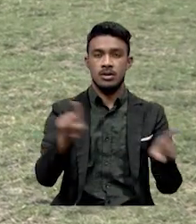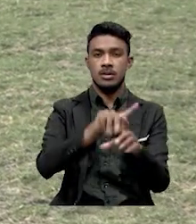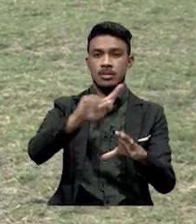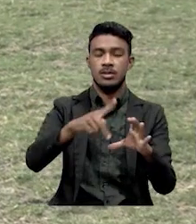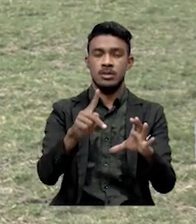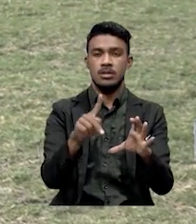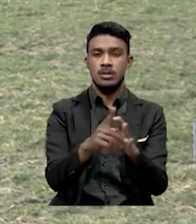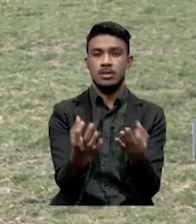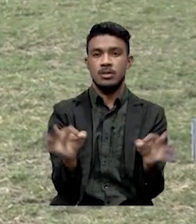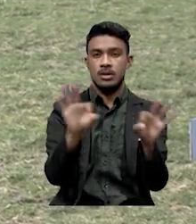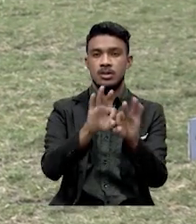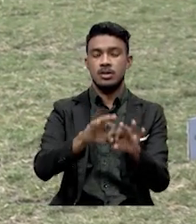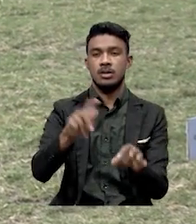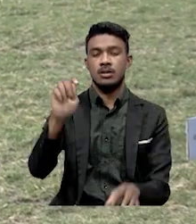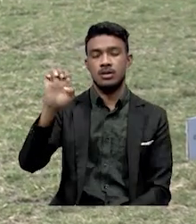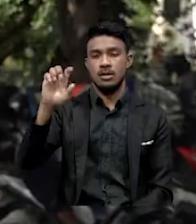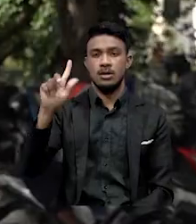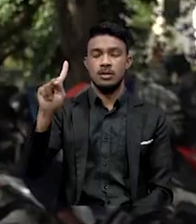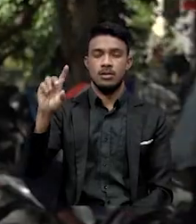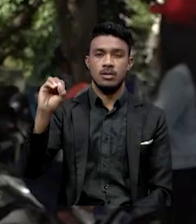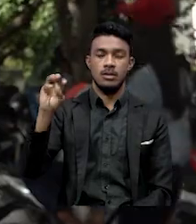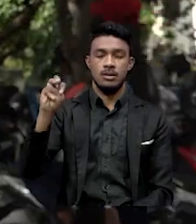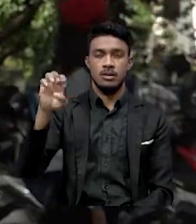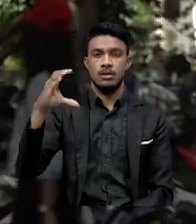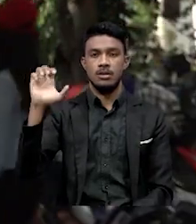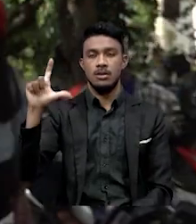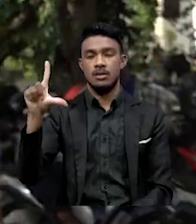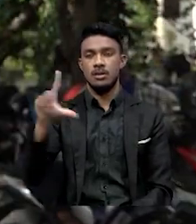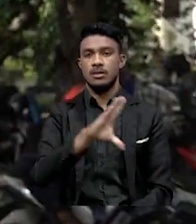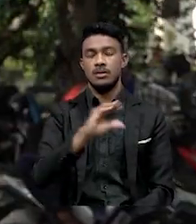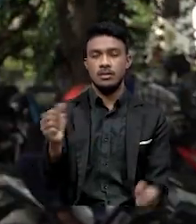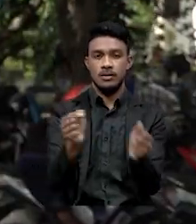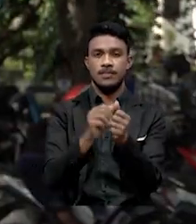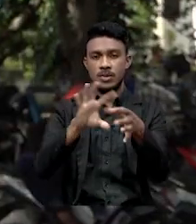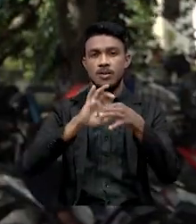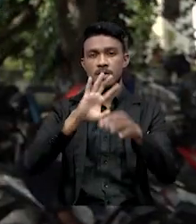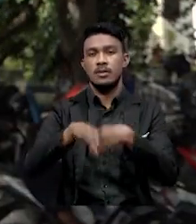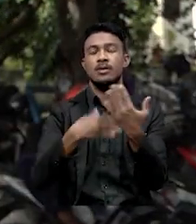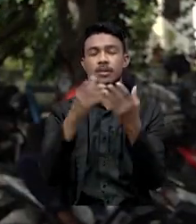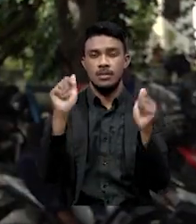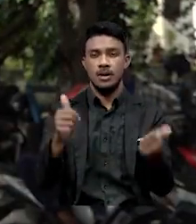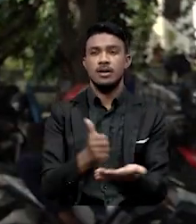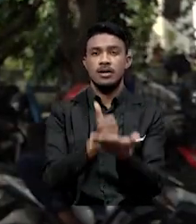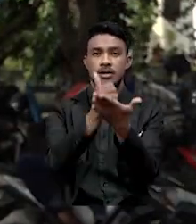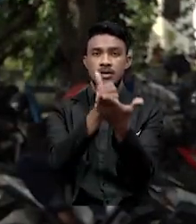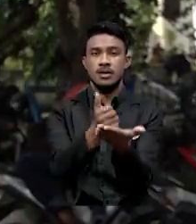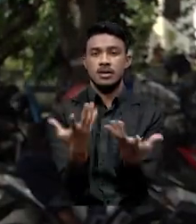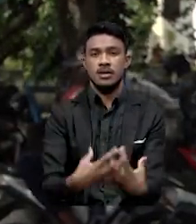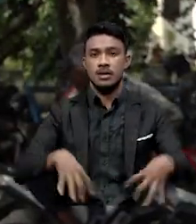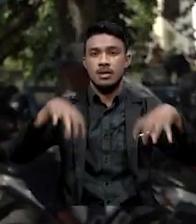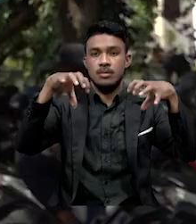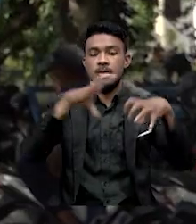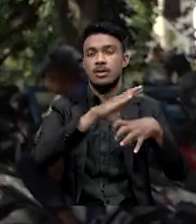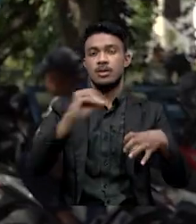Beno, Telkomsel Sirot, i ba Magni Fibrator di Unistruktur Otomak, tebele facility tak kampu dan nih. Ba Arbutu